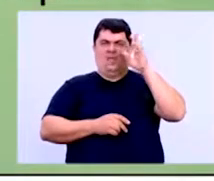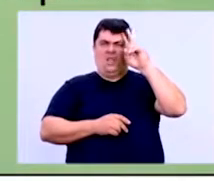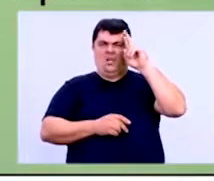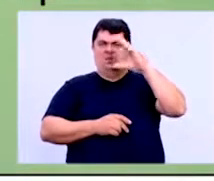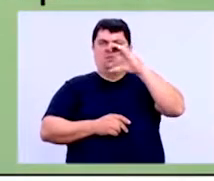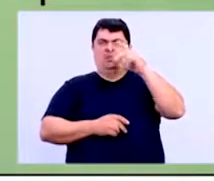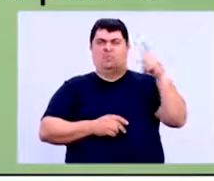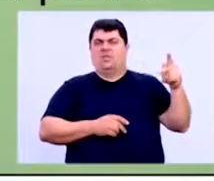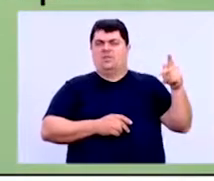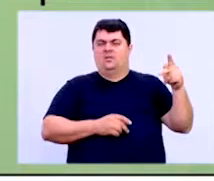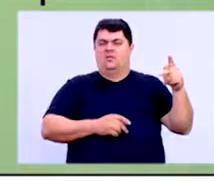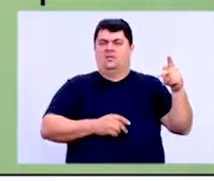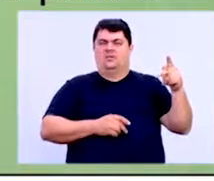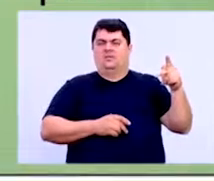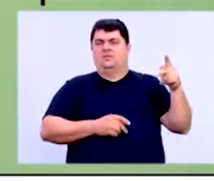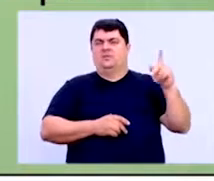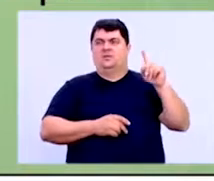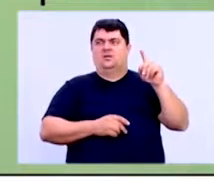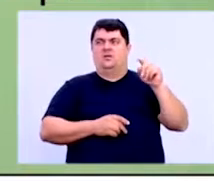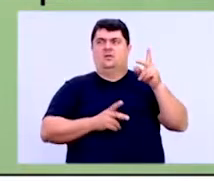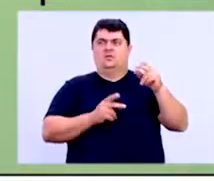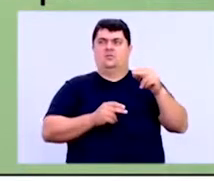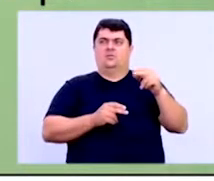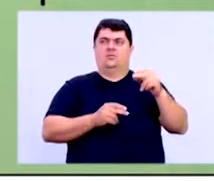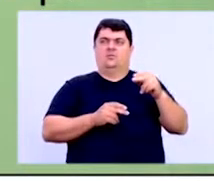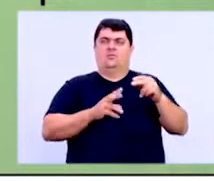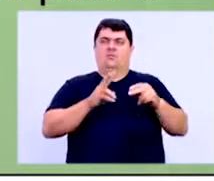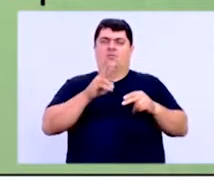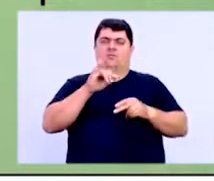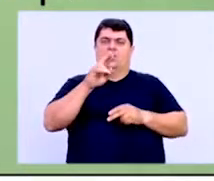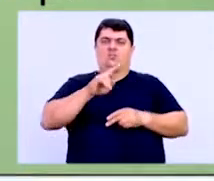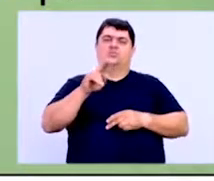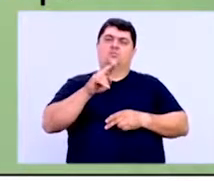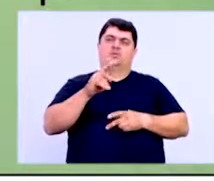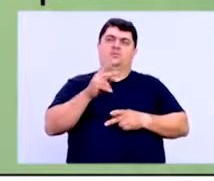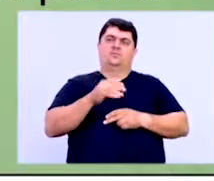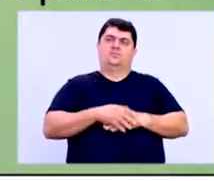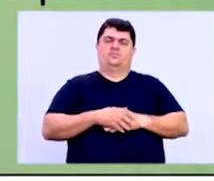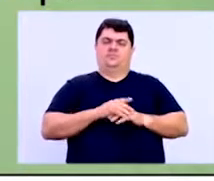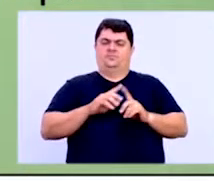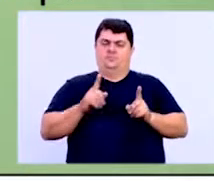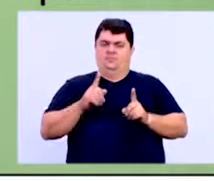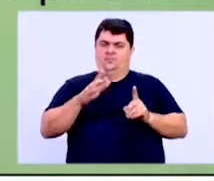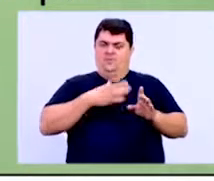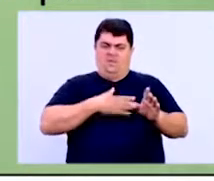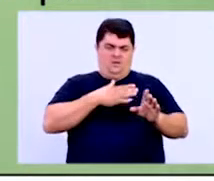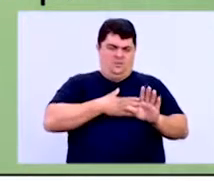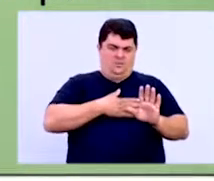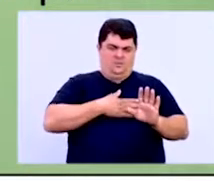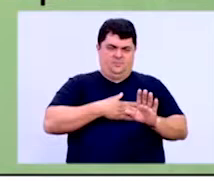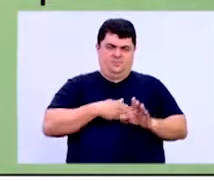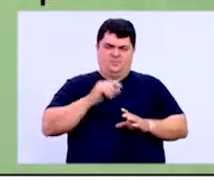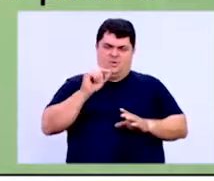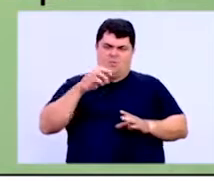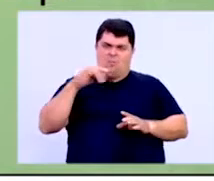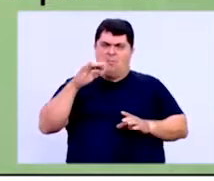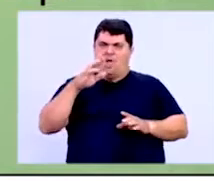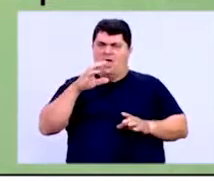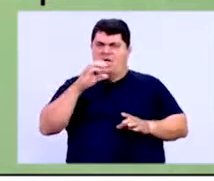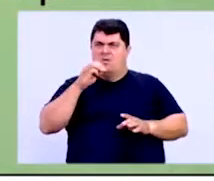né? Ele é isso aqui onde vamos utilizar. Mas espera aí, professor, o senhor está enrolando aí. O que é a margem de